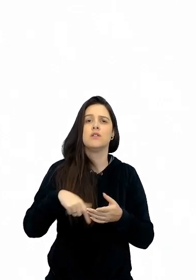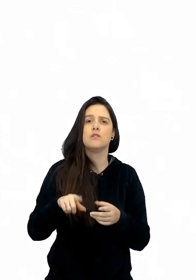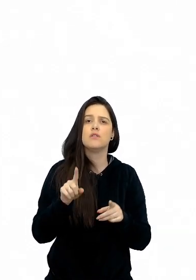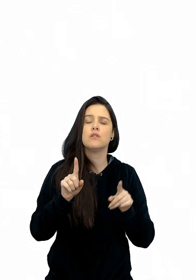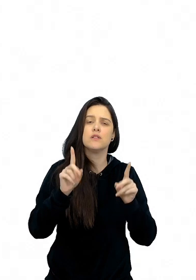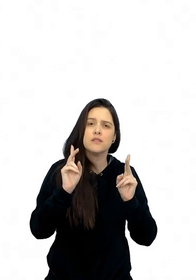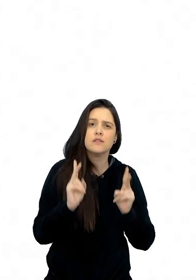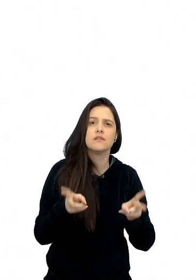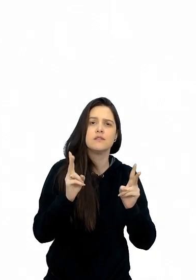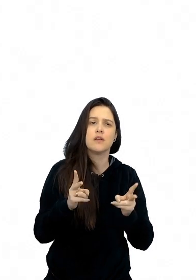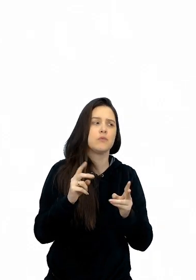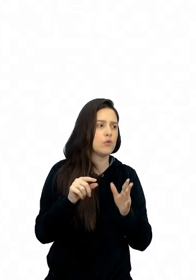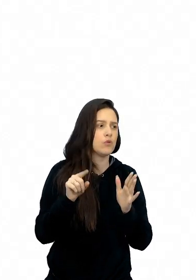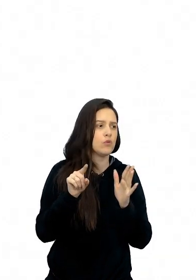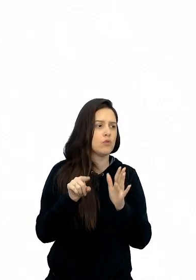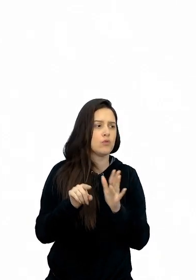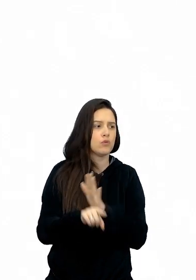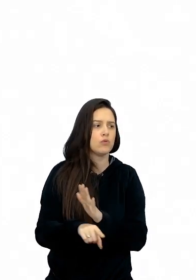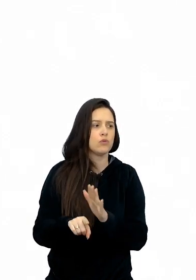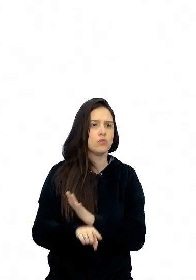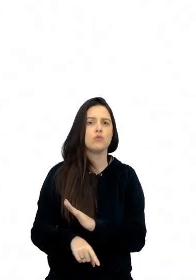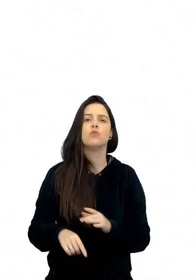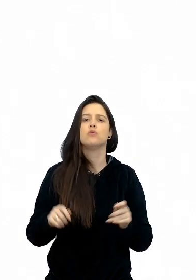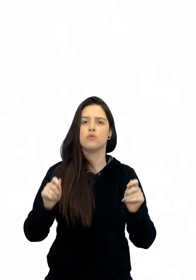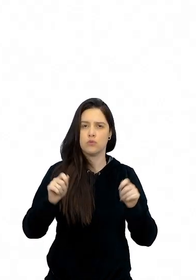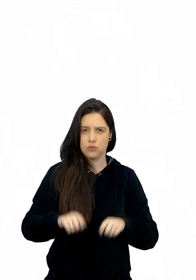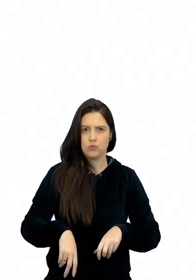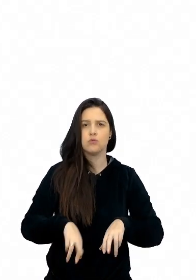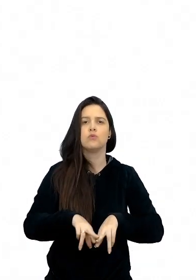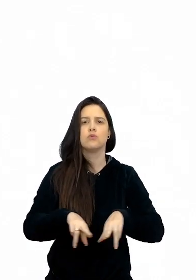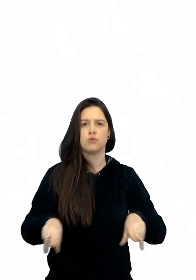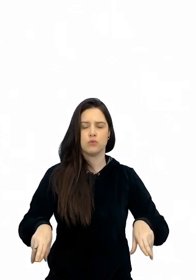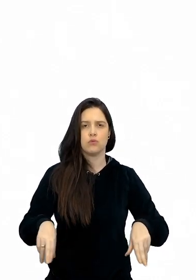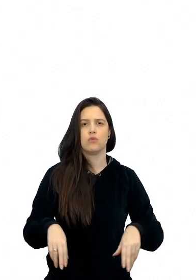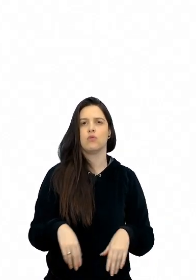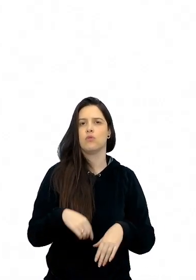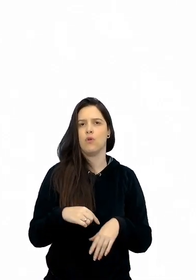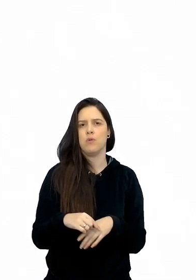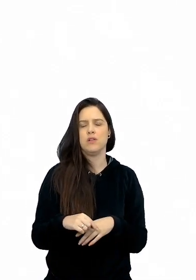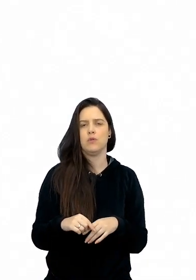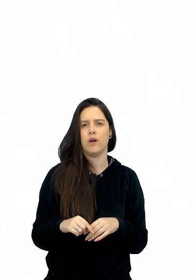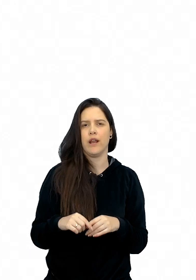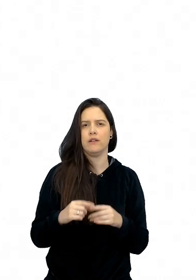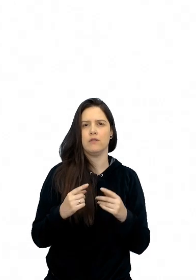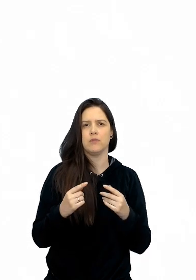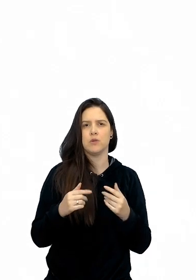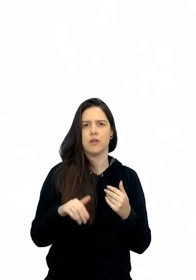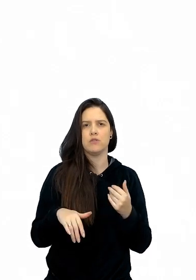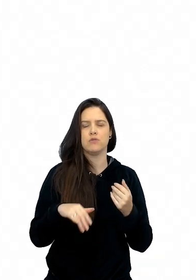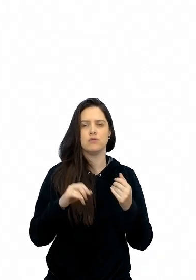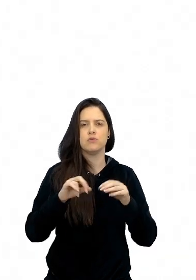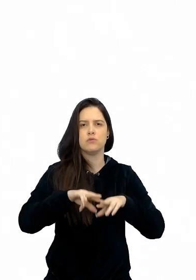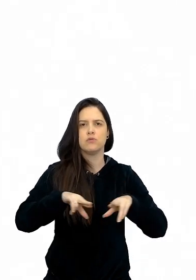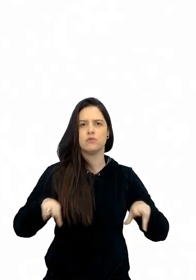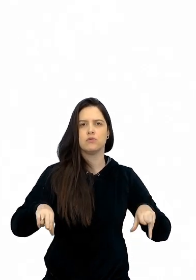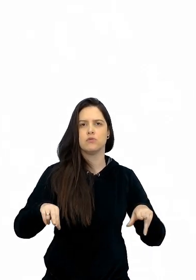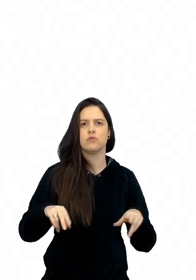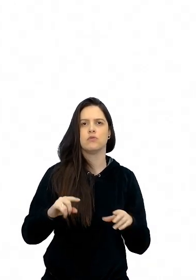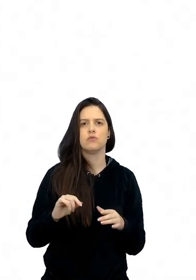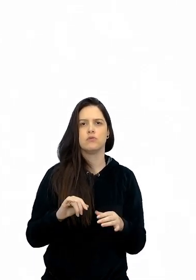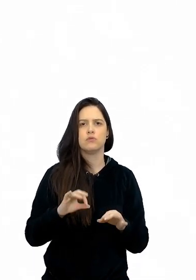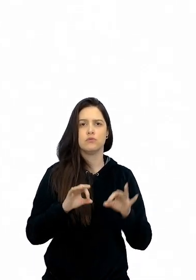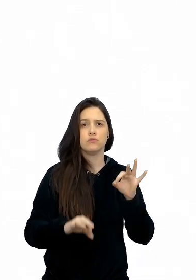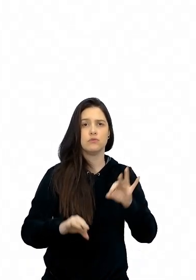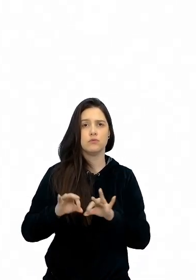que eu posso dar a mais para que ele entenda esse conceito, né? Não só o erro pelo erro, mas entender